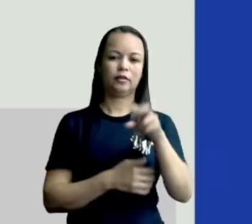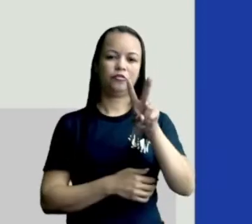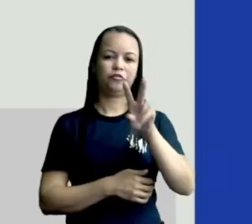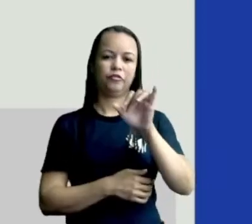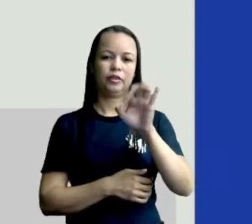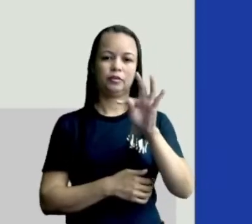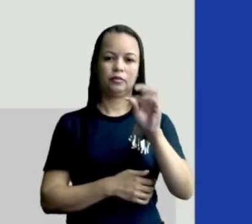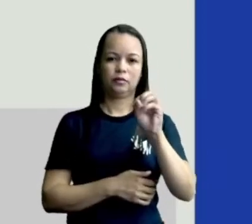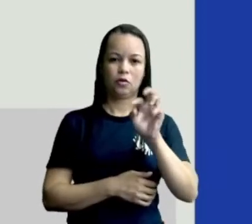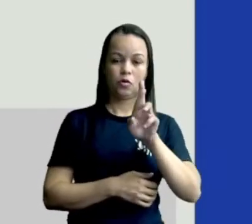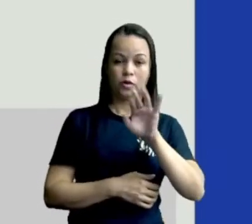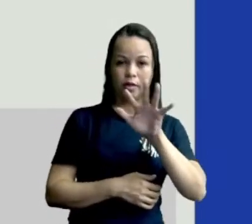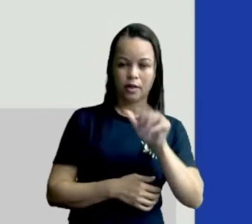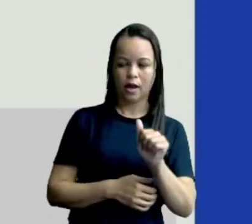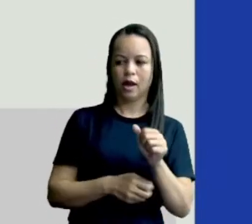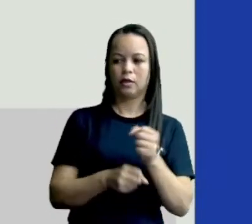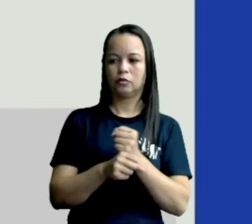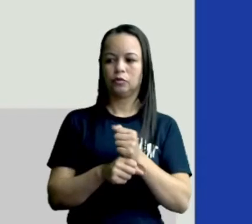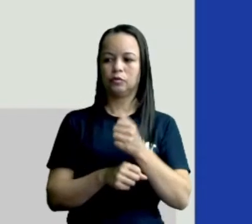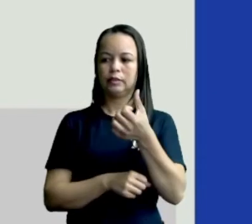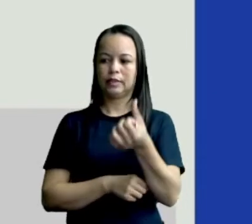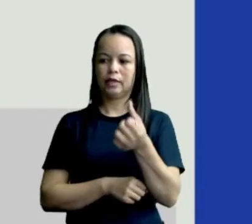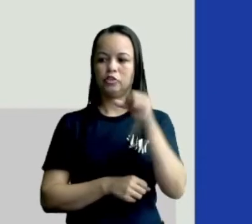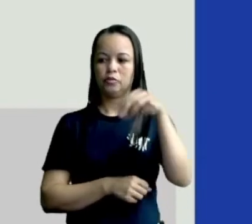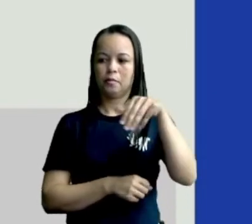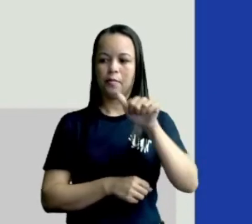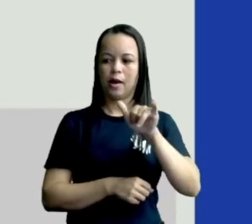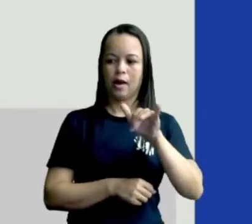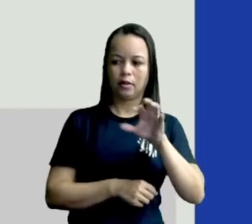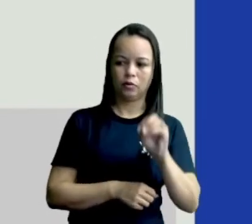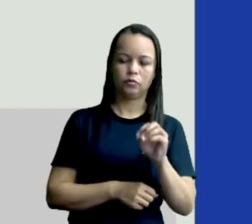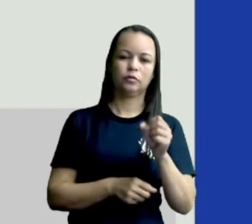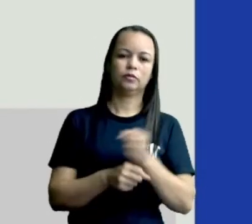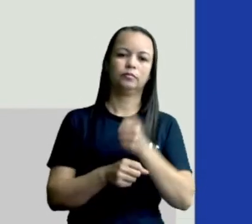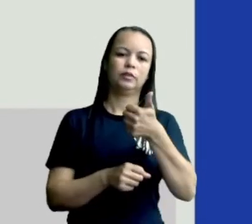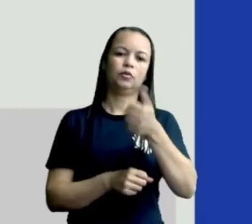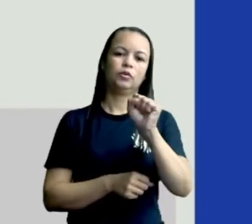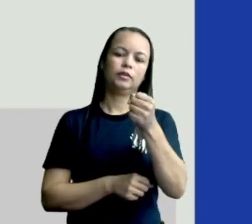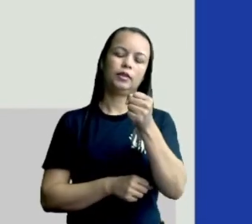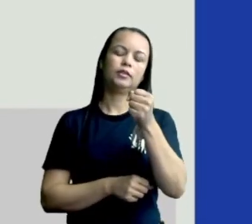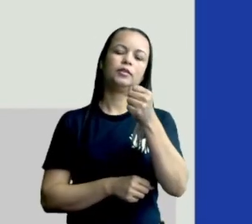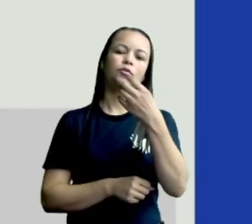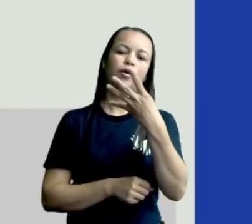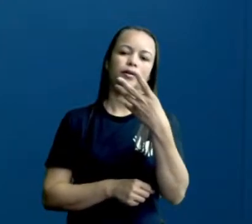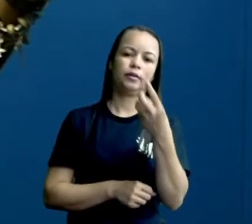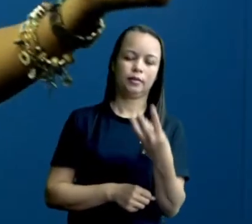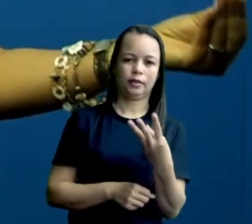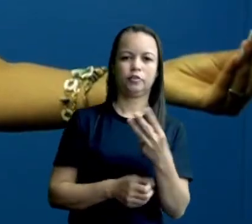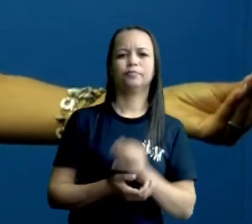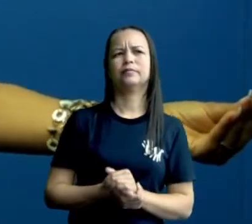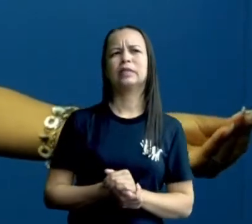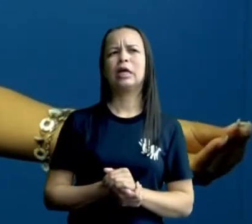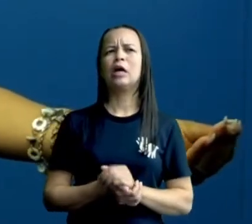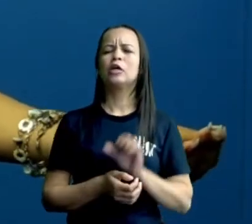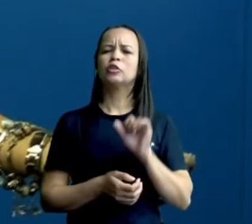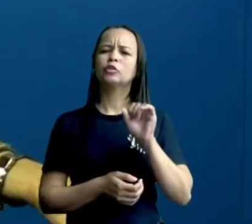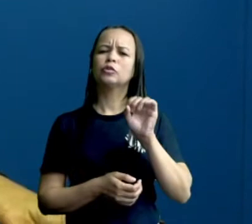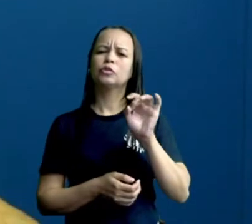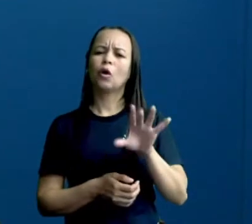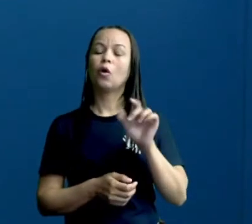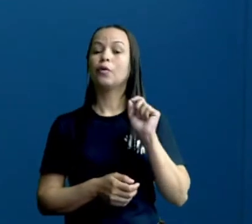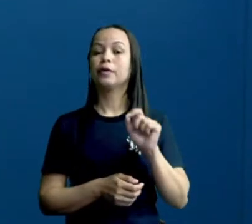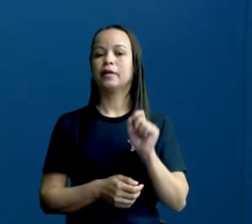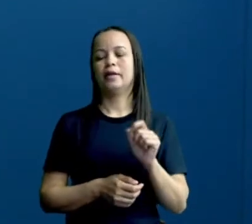em 6 de maio de 1843. Só que teve um problema aí. Tinha muitas cidades aqui no Brasil